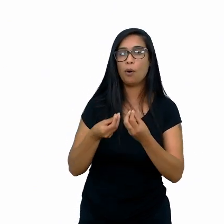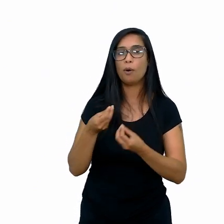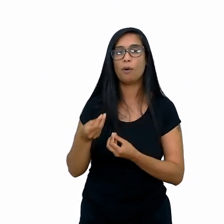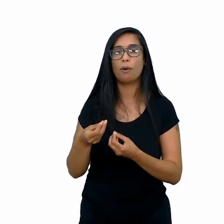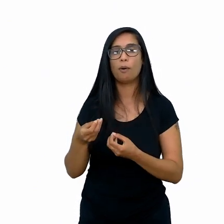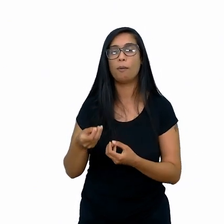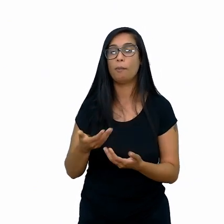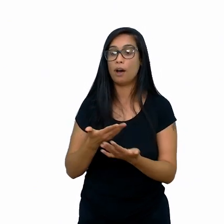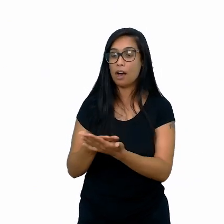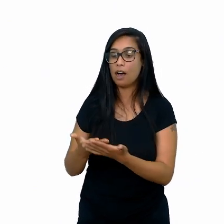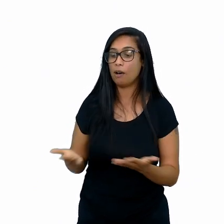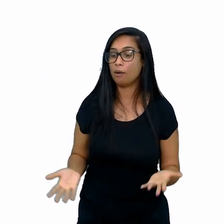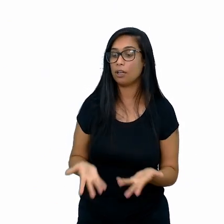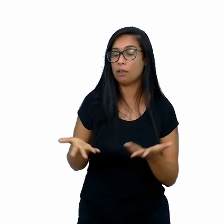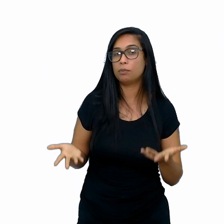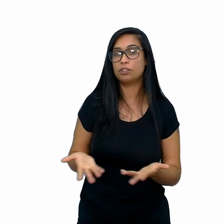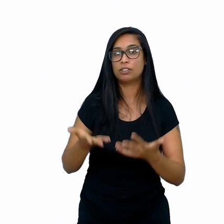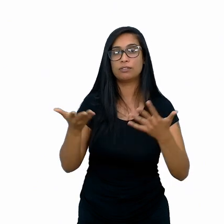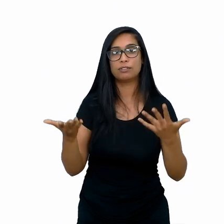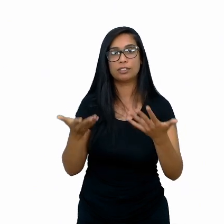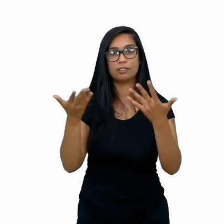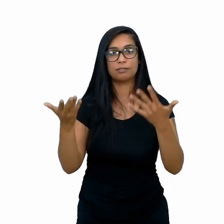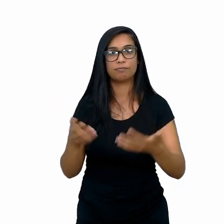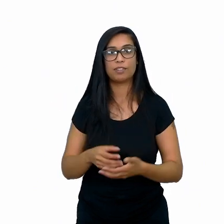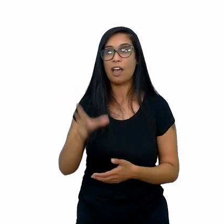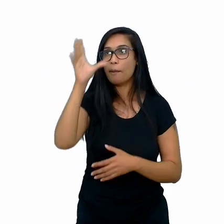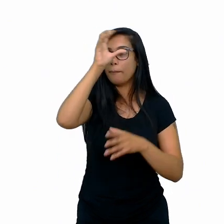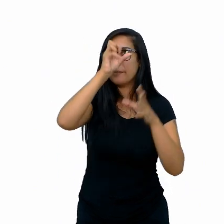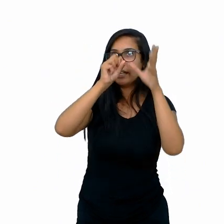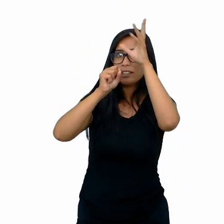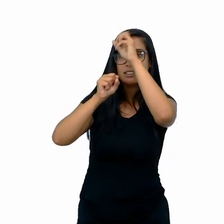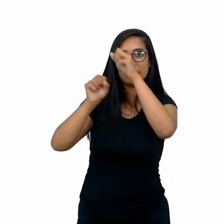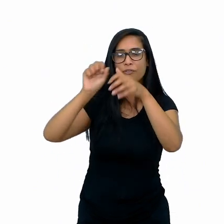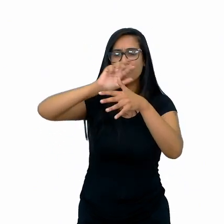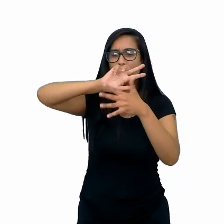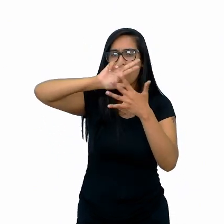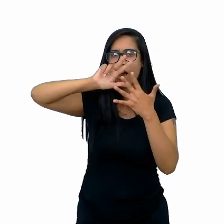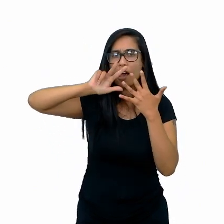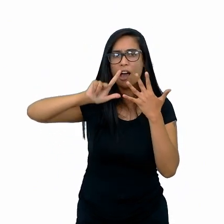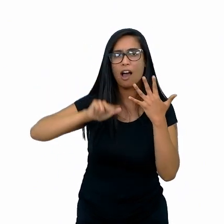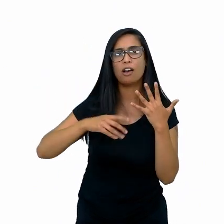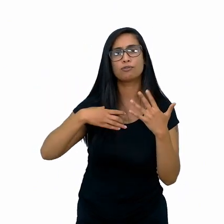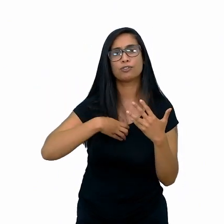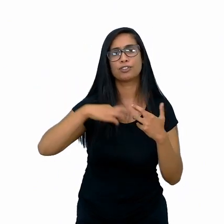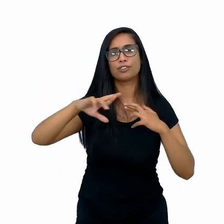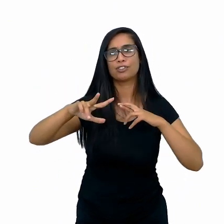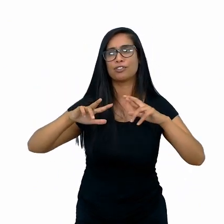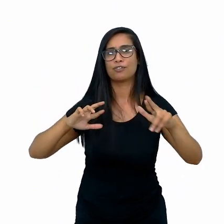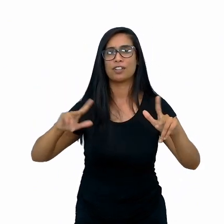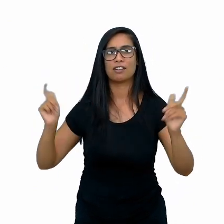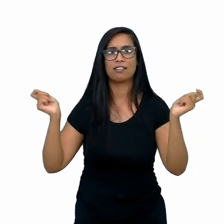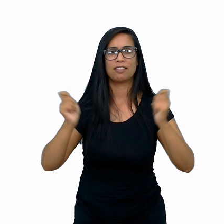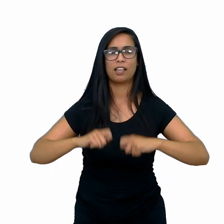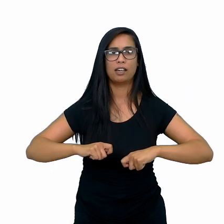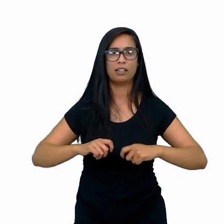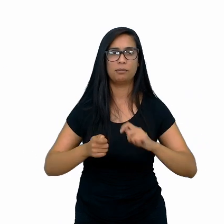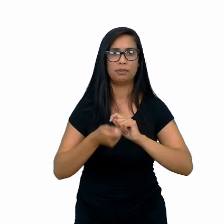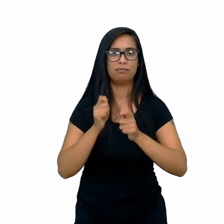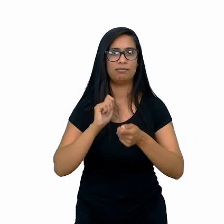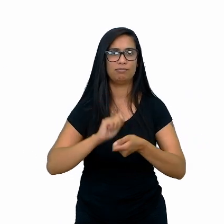de quantas possibilidades de aprendizagem ela oferece aos estudantes e como